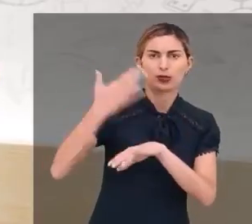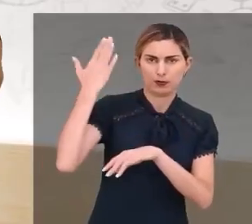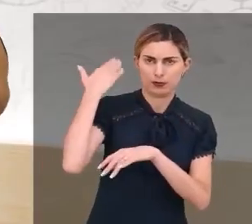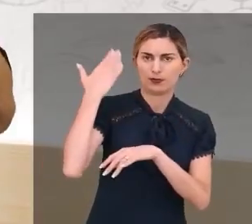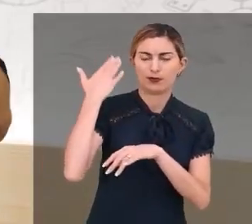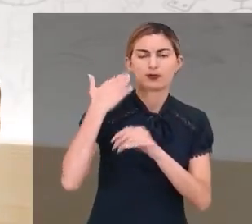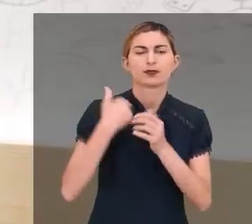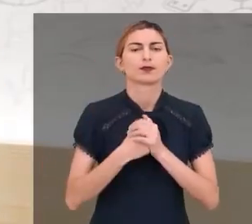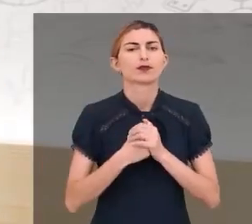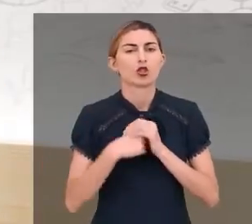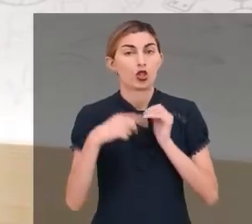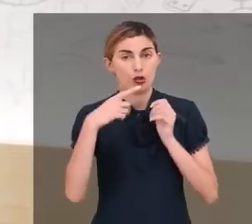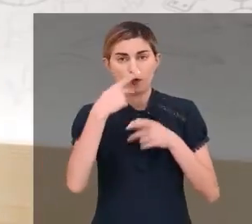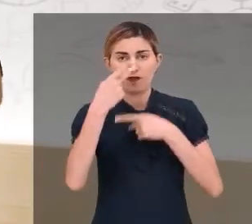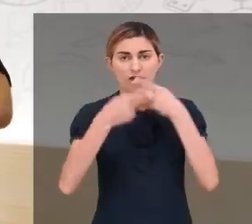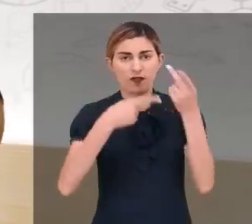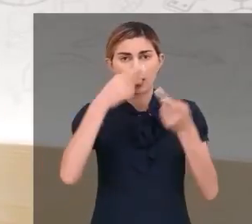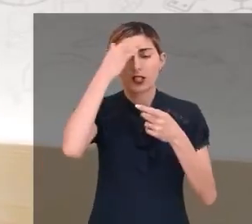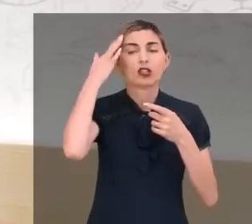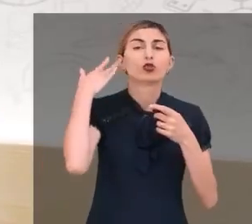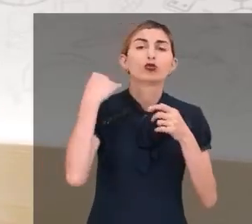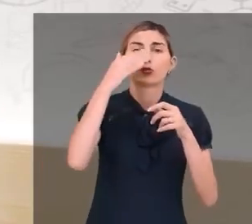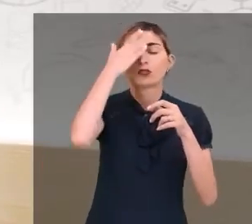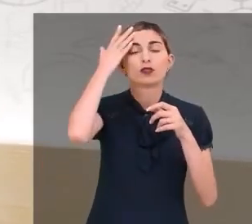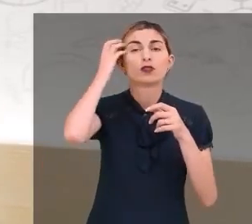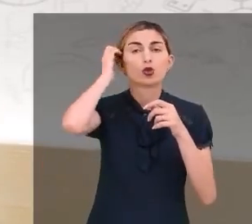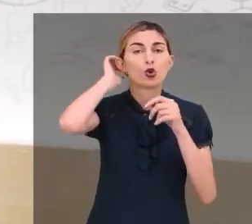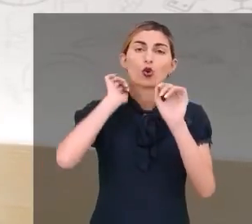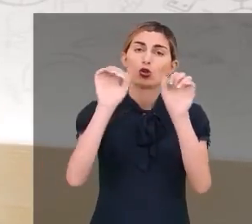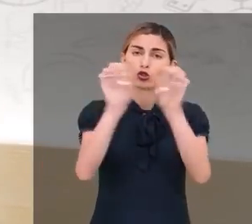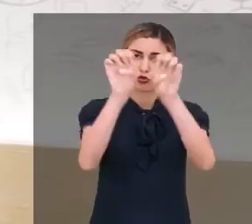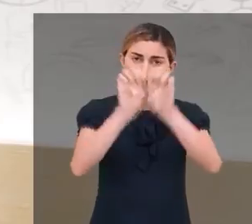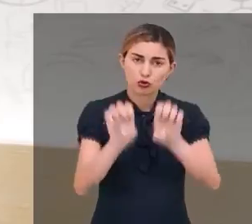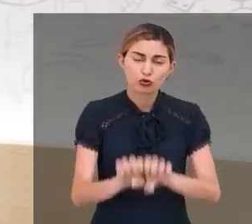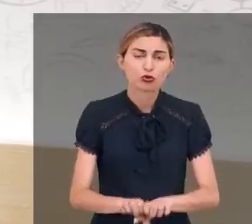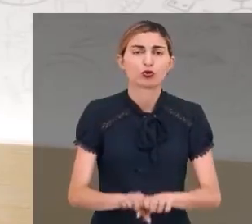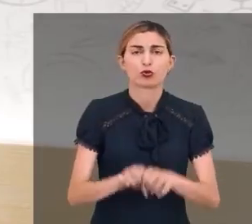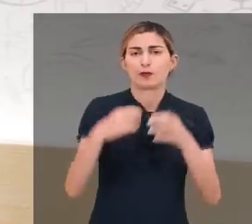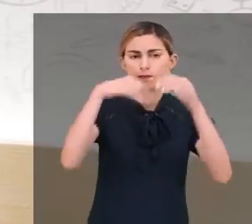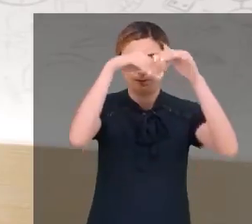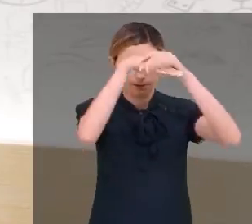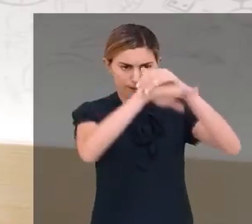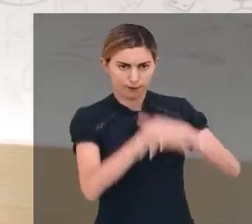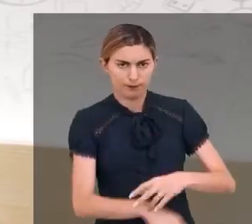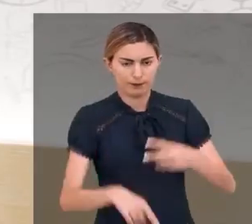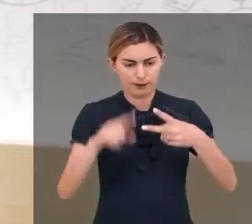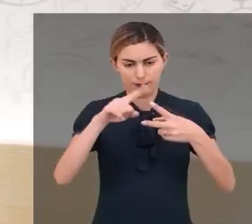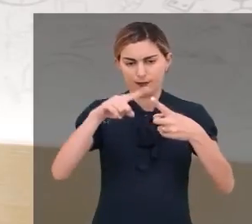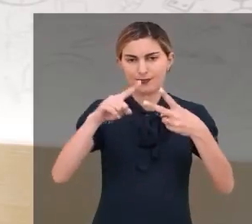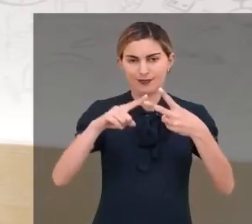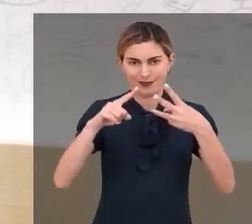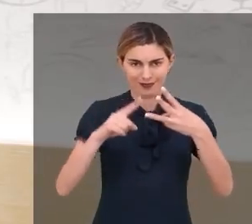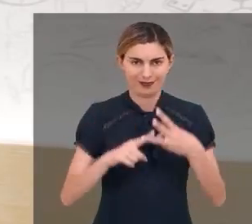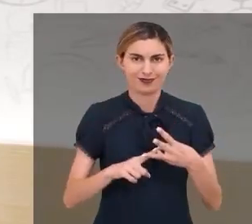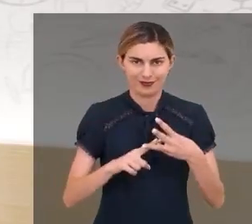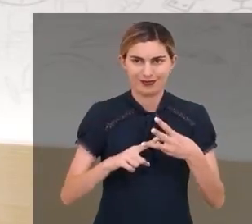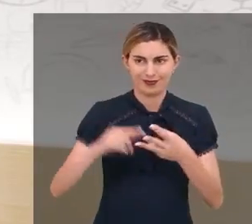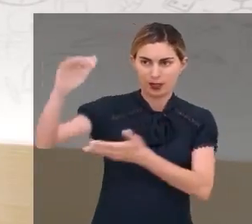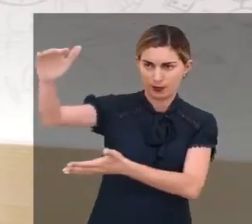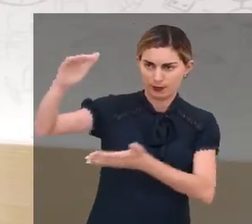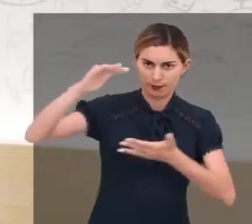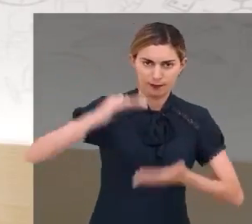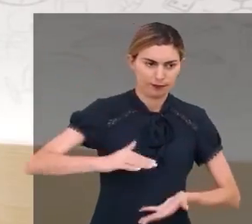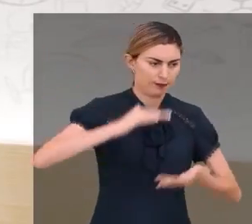da competência passada. Quando nós falamos das estruturas de armazenagem, quais são elas? São 3.